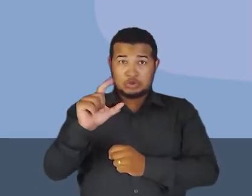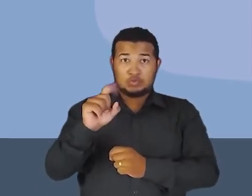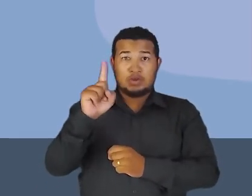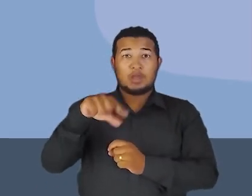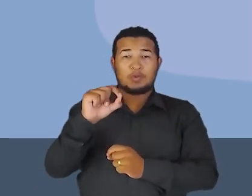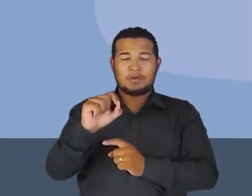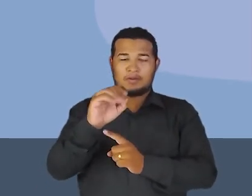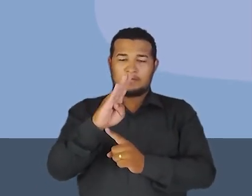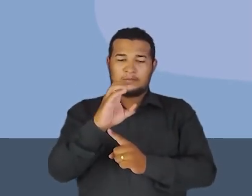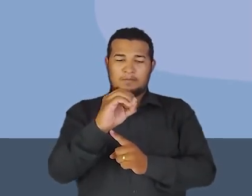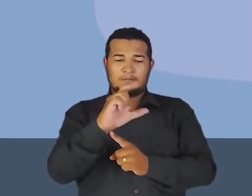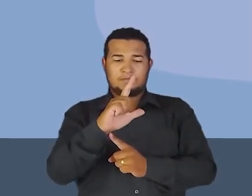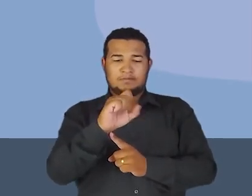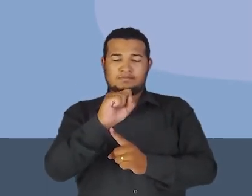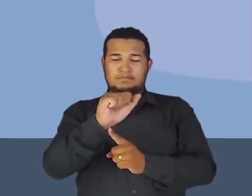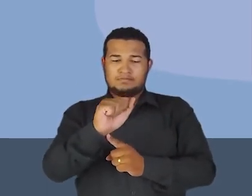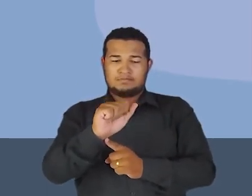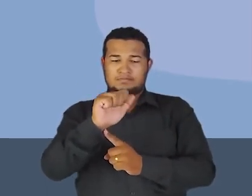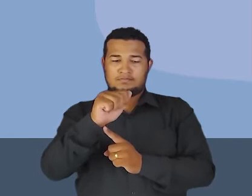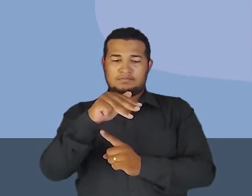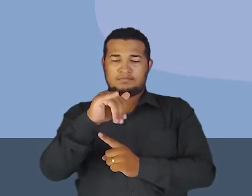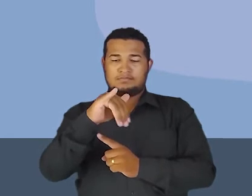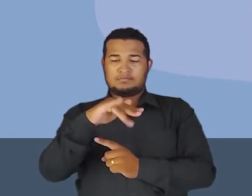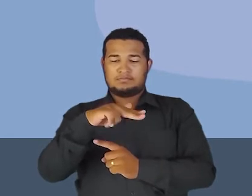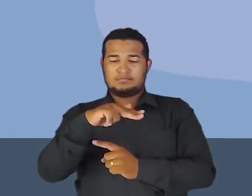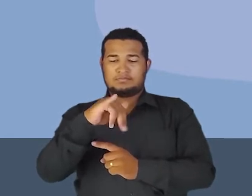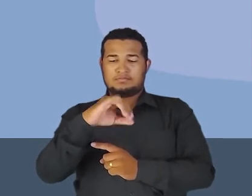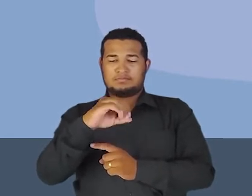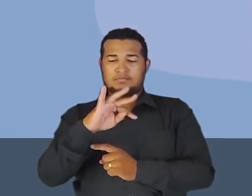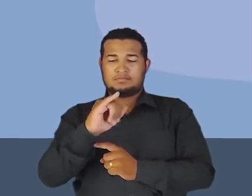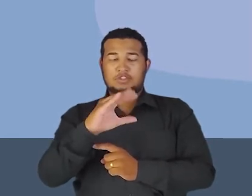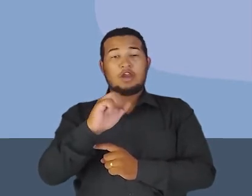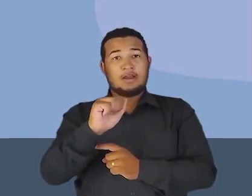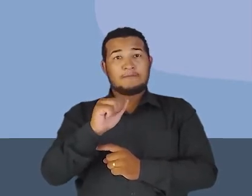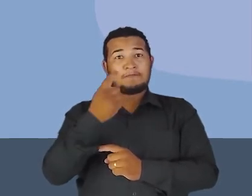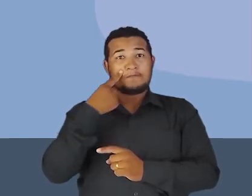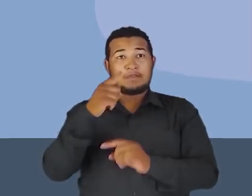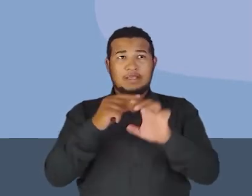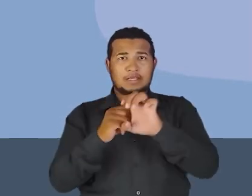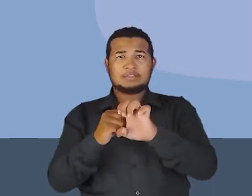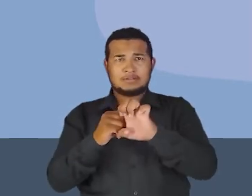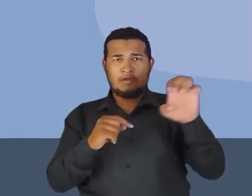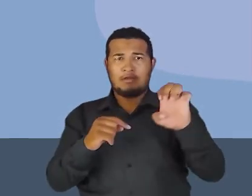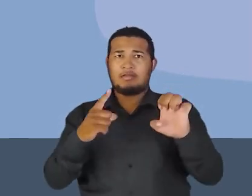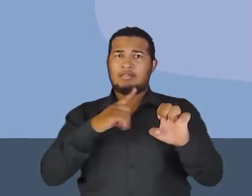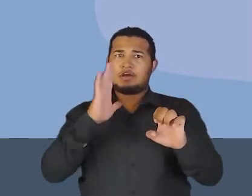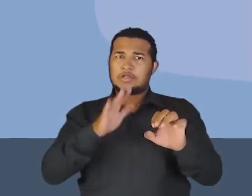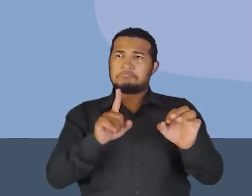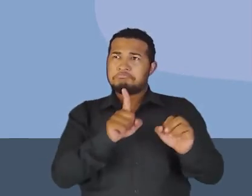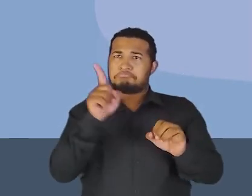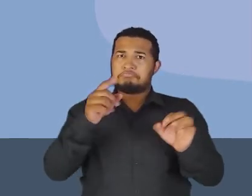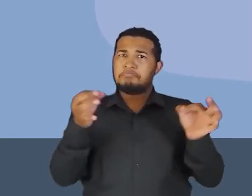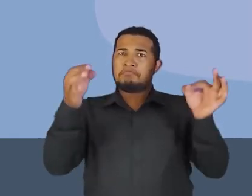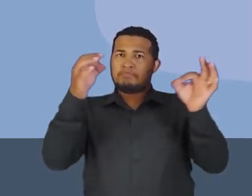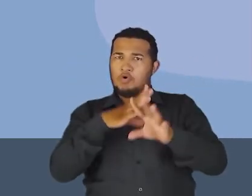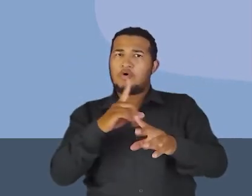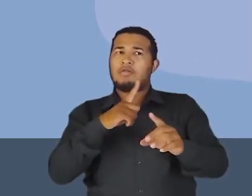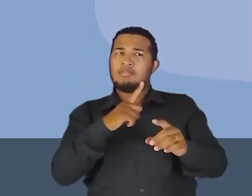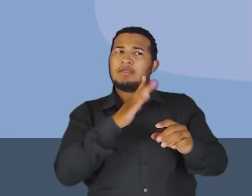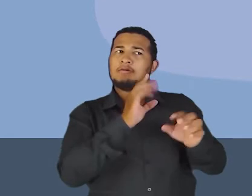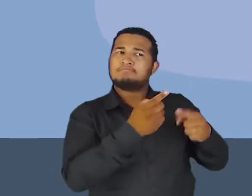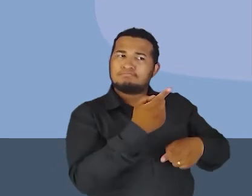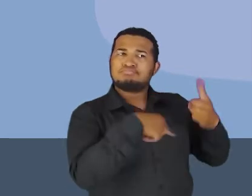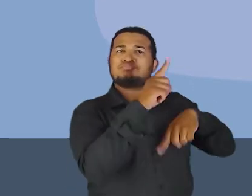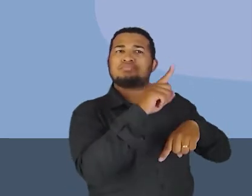a bolsa amniótica, que no seu lado esquerdo, né, você pode perceber que ela é bem desenvolvida em répteis e aves e possui